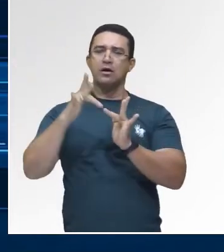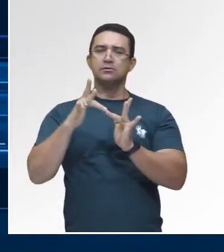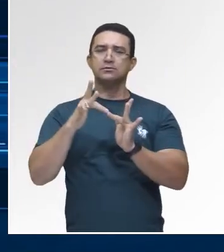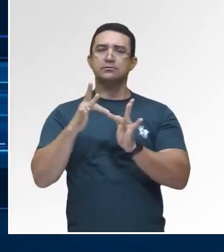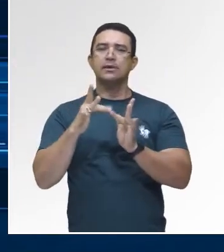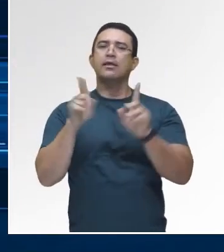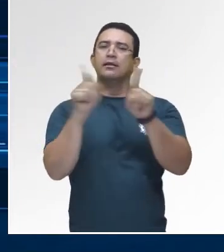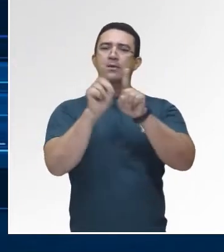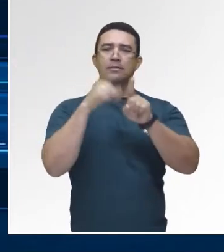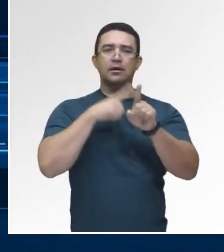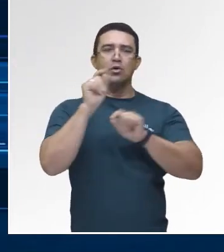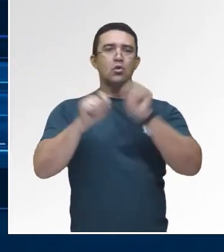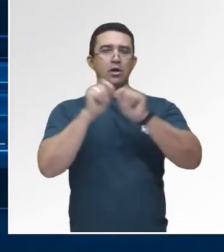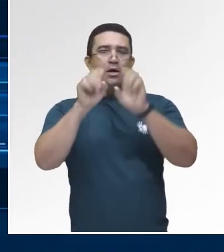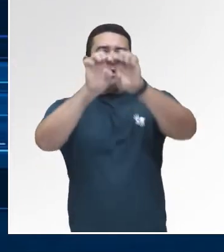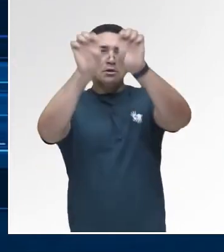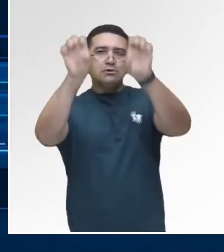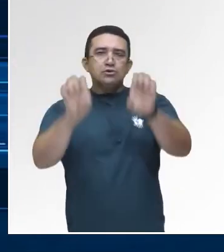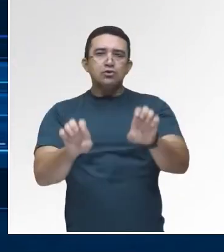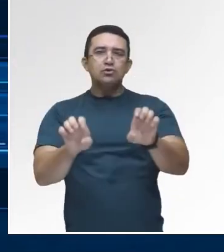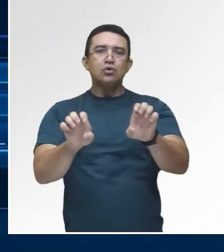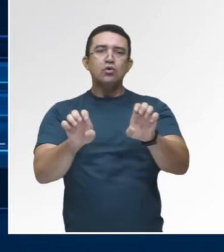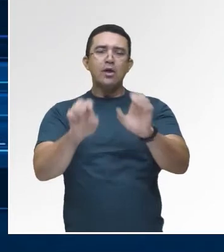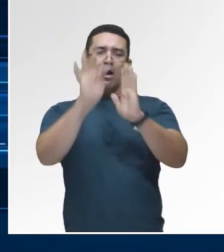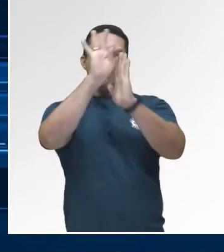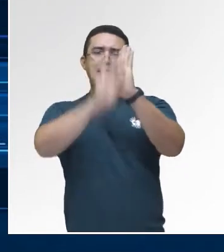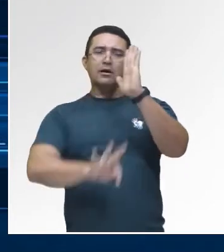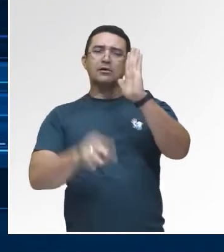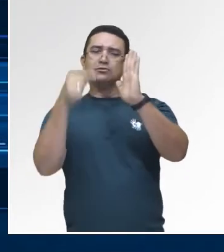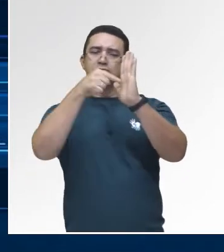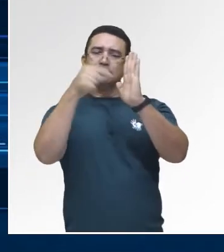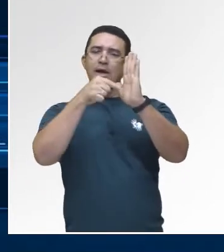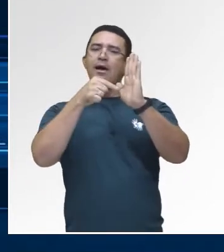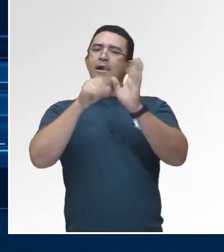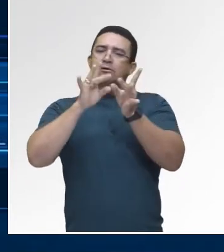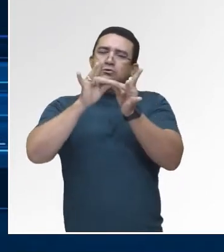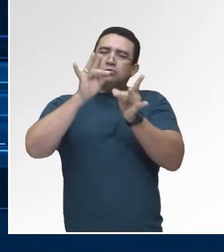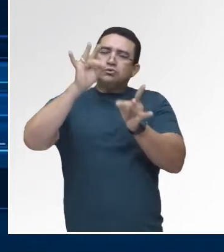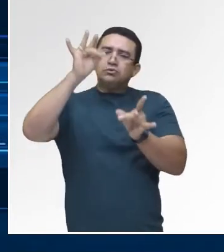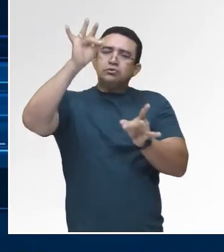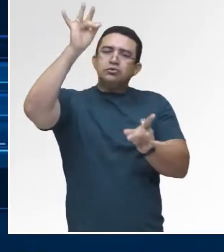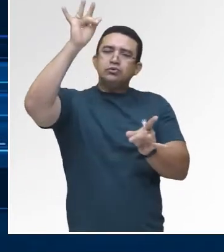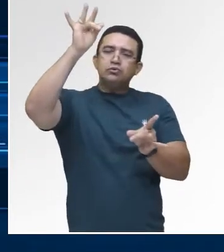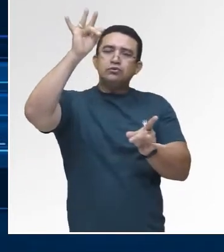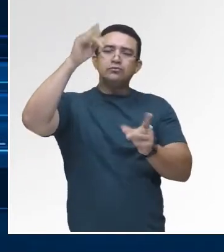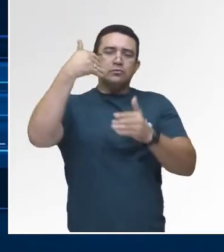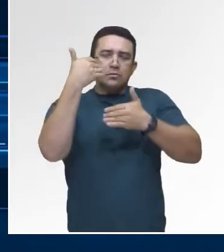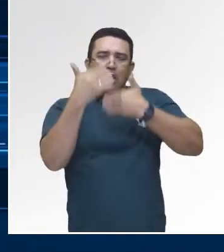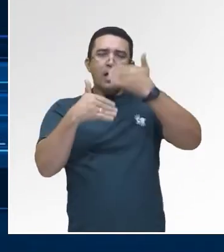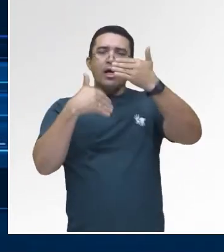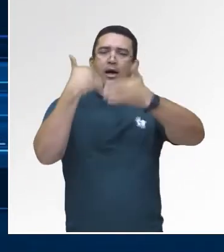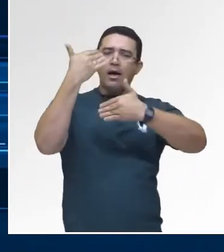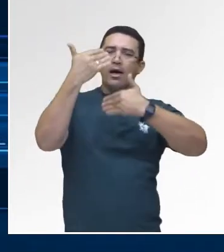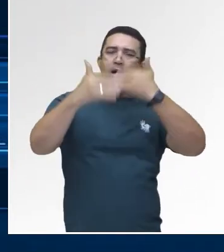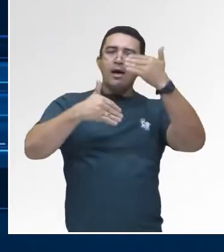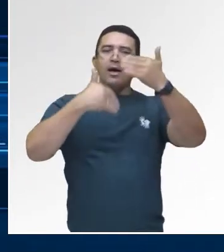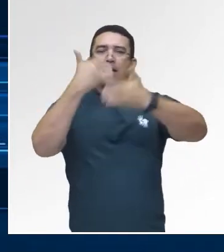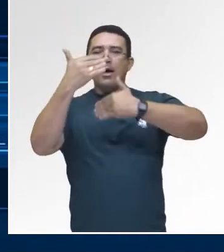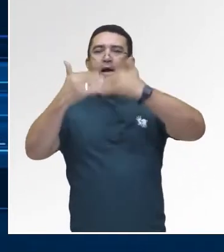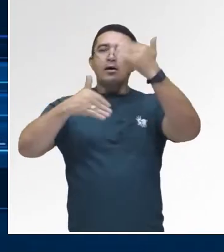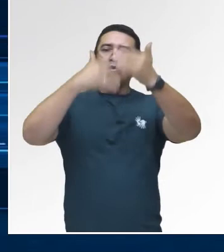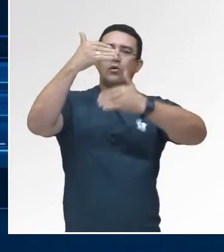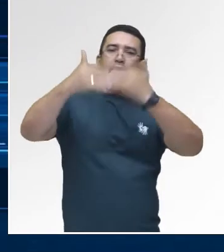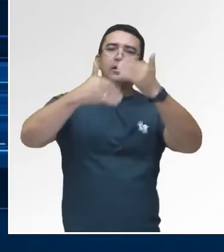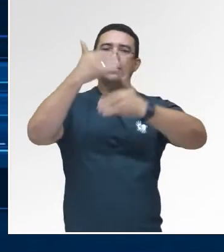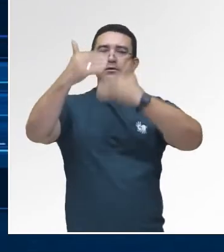ter o quê? Estrutura do texto em prosa vai ser longo, desenvolvimento do núcleo, aqui na situação da